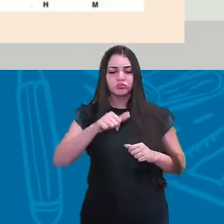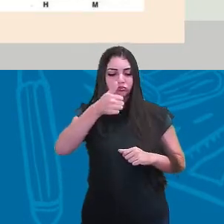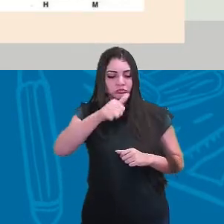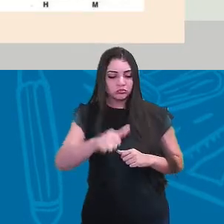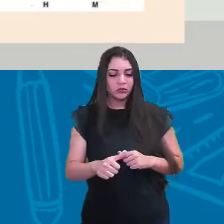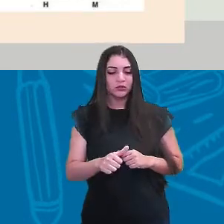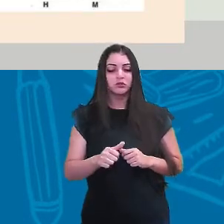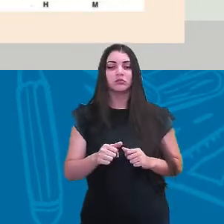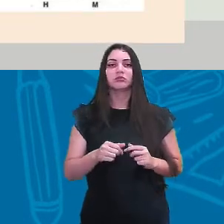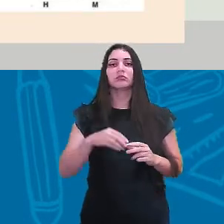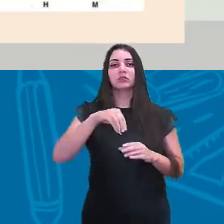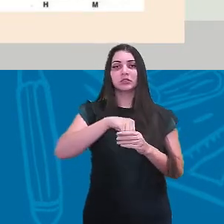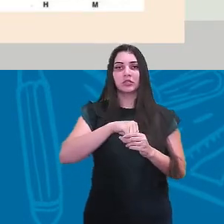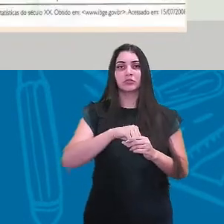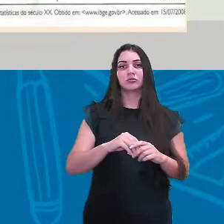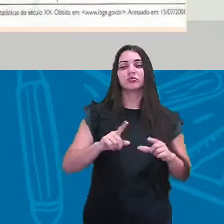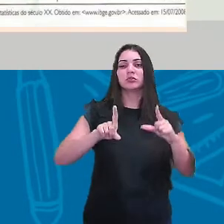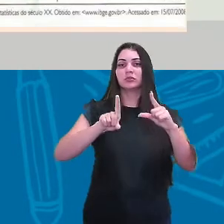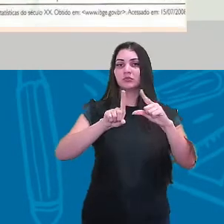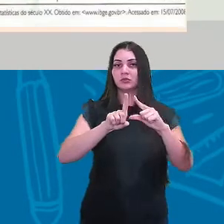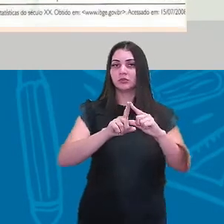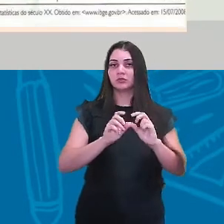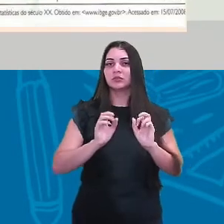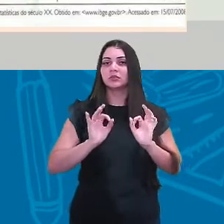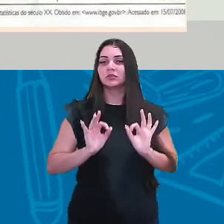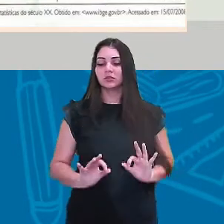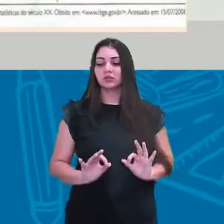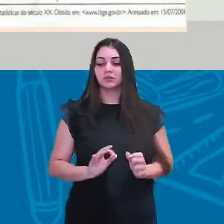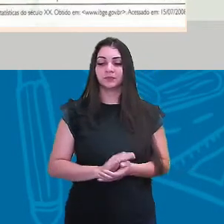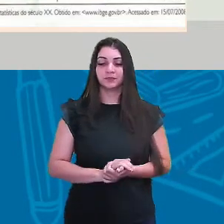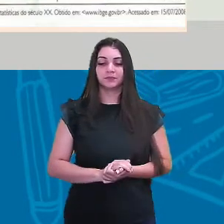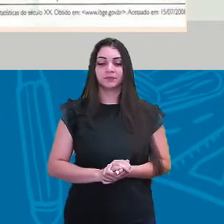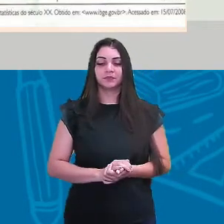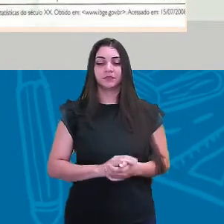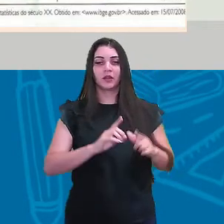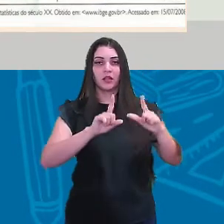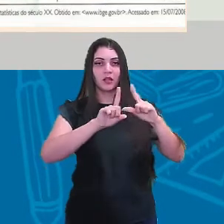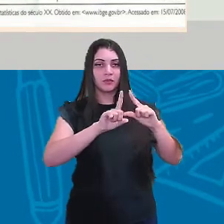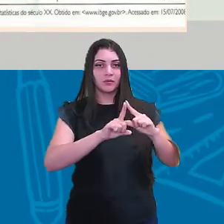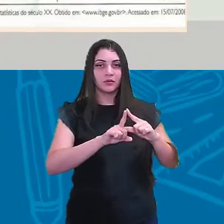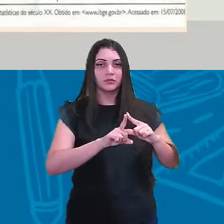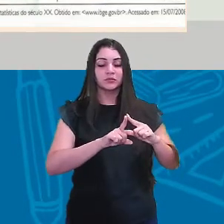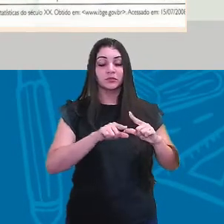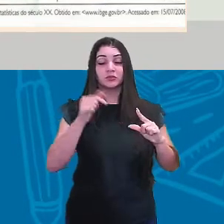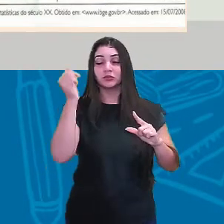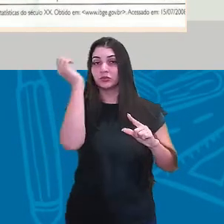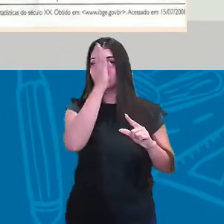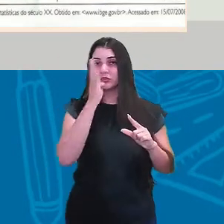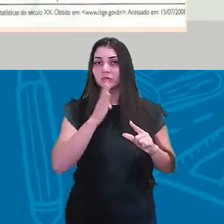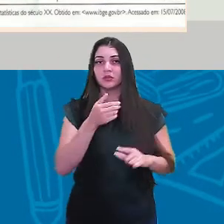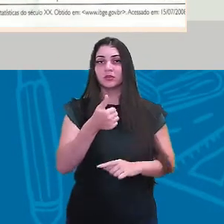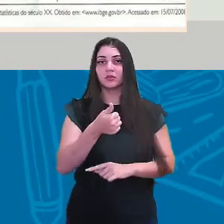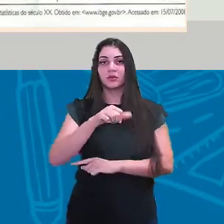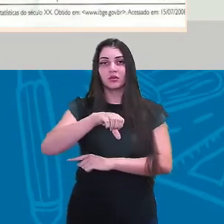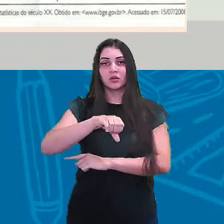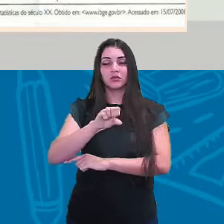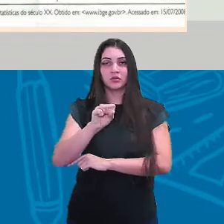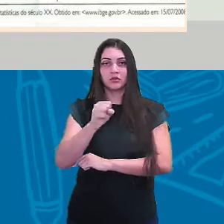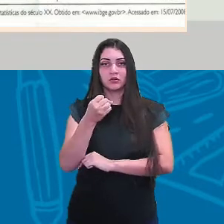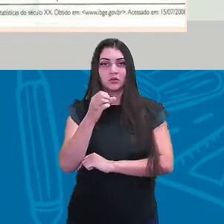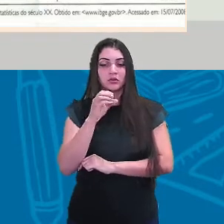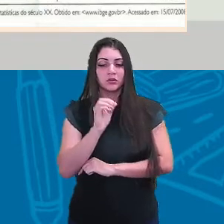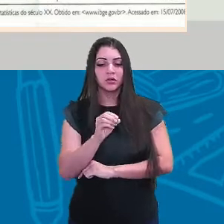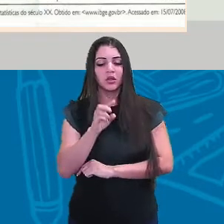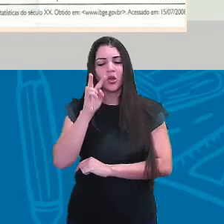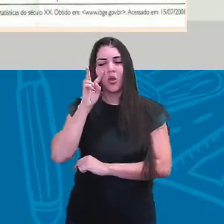pirâmide etária, tá bom? Então, ó, pirâmides etárias do Brasil. Em 1980, olha aqui,